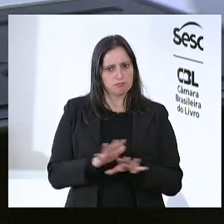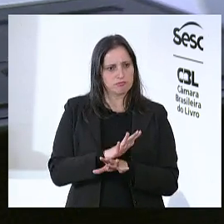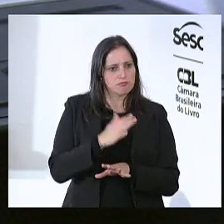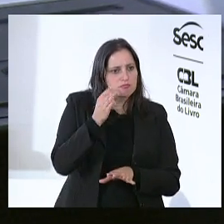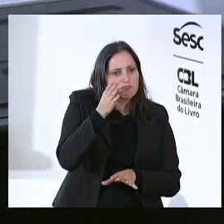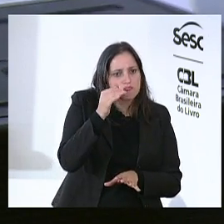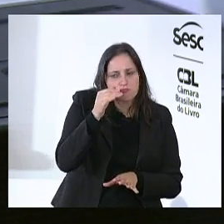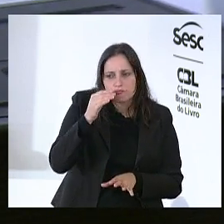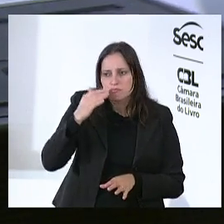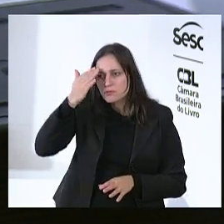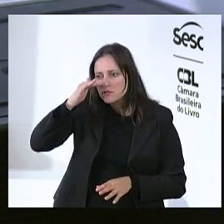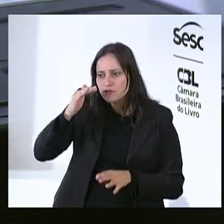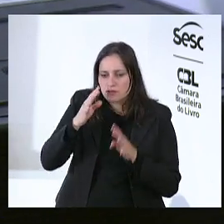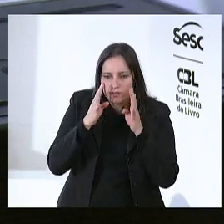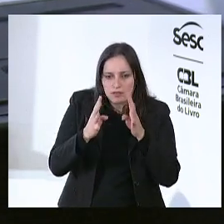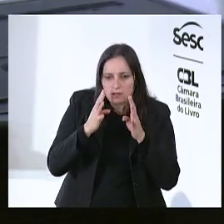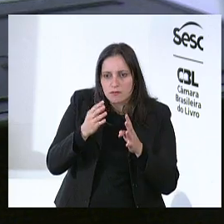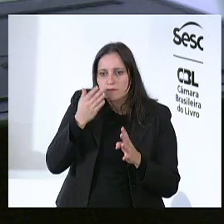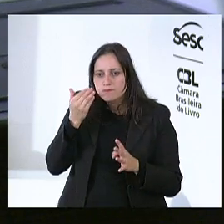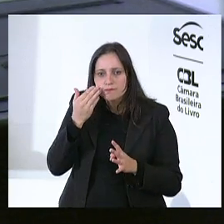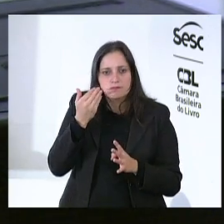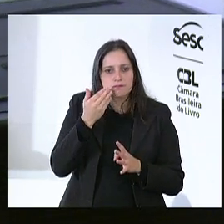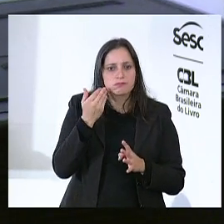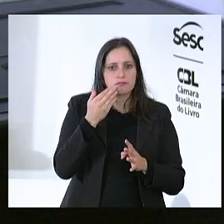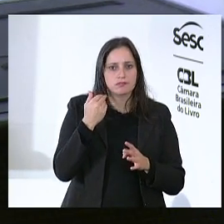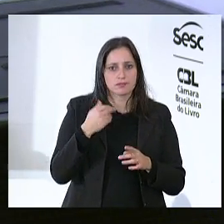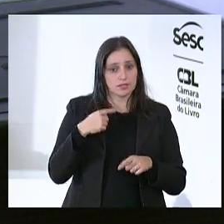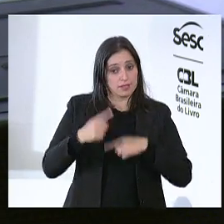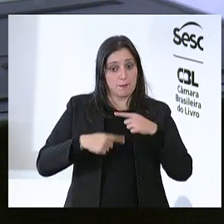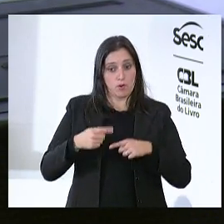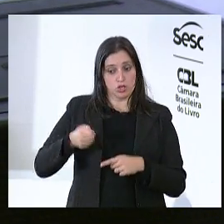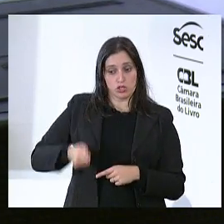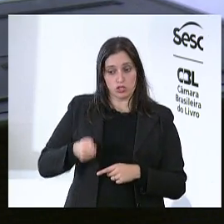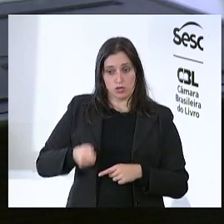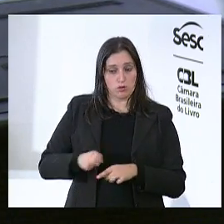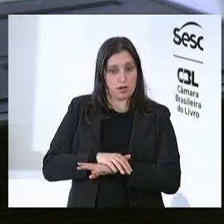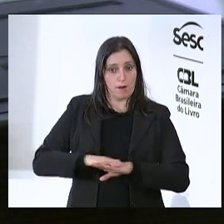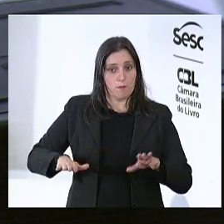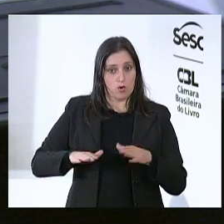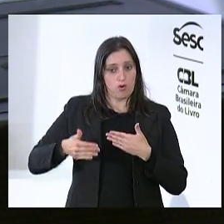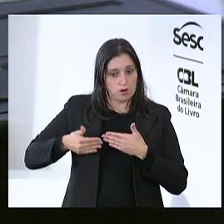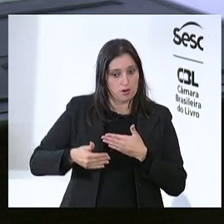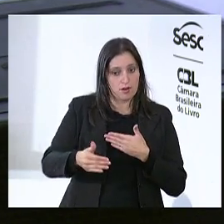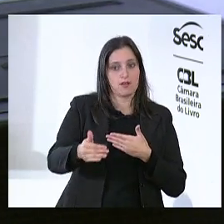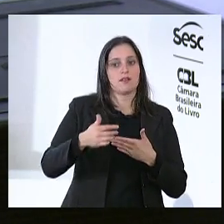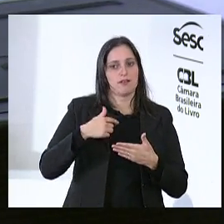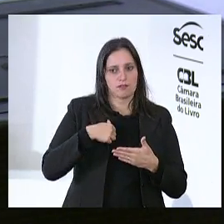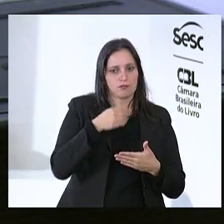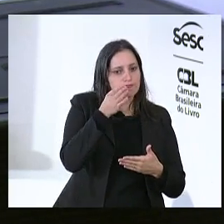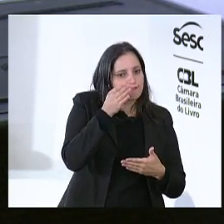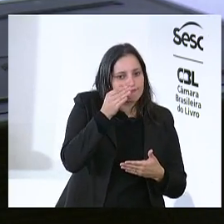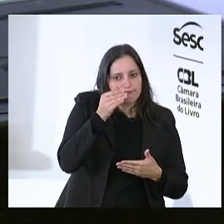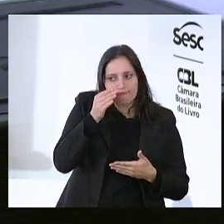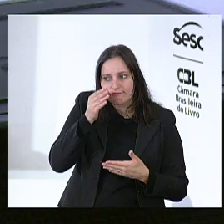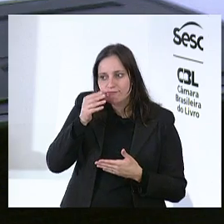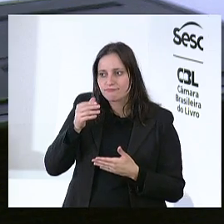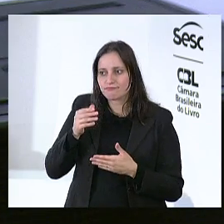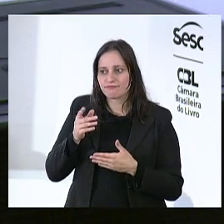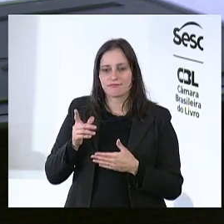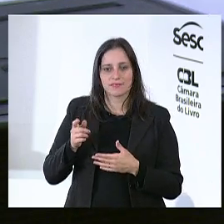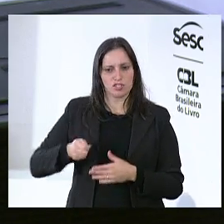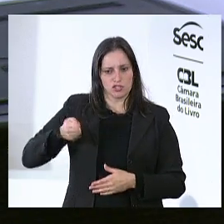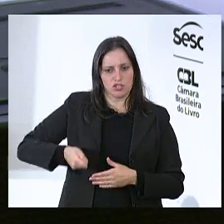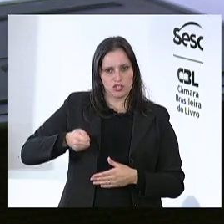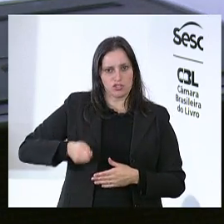interessar pelo mundo, pela política, pela sociedade onde eu vivo, exatamente no final da ditadura. Eu sou o